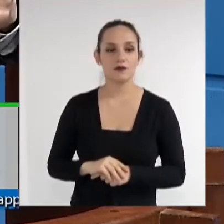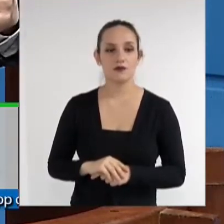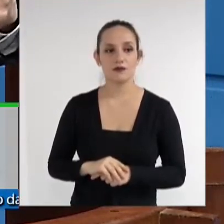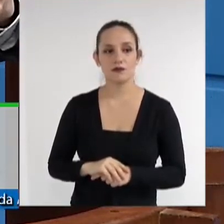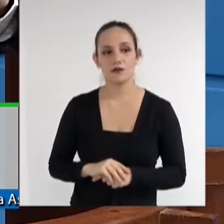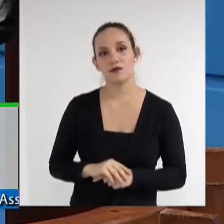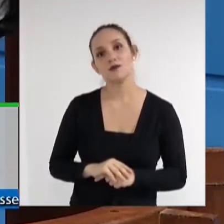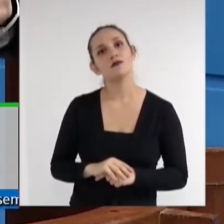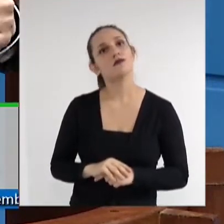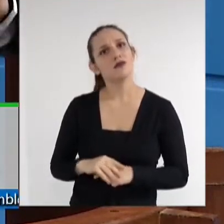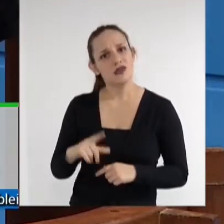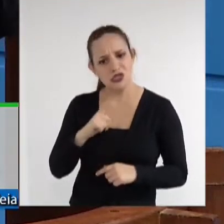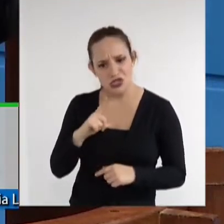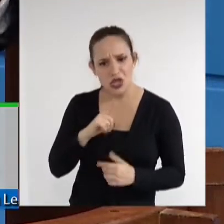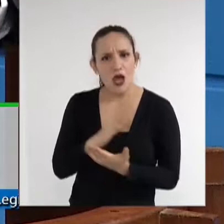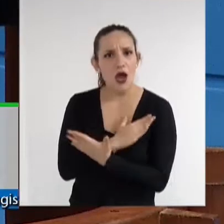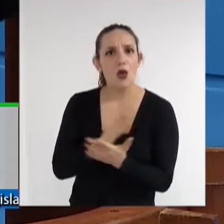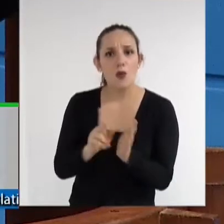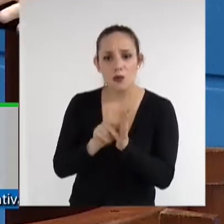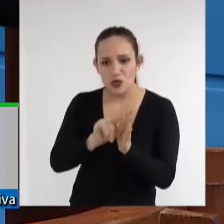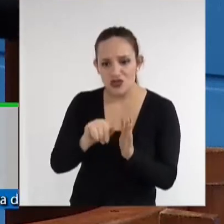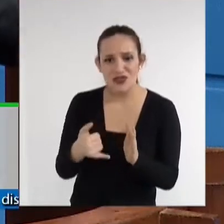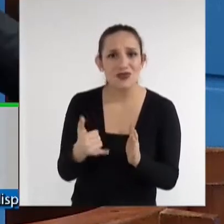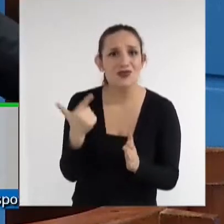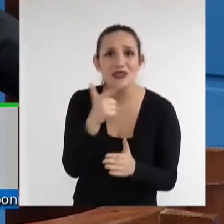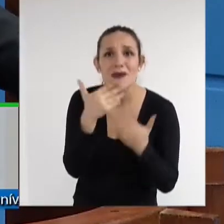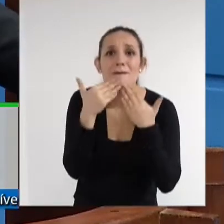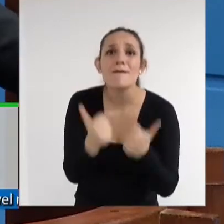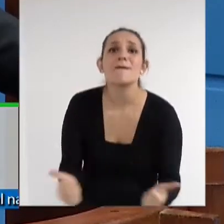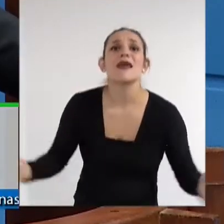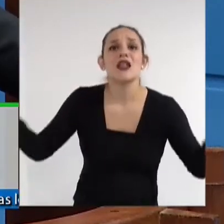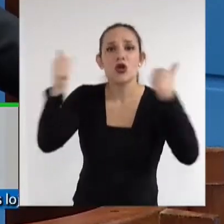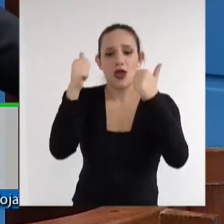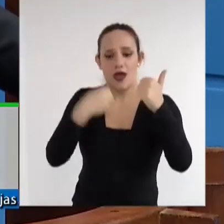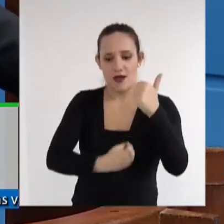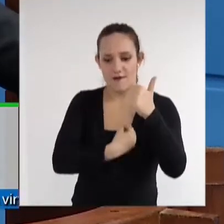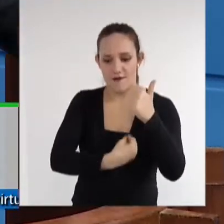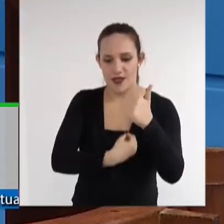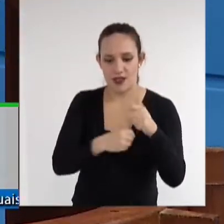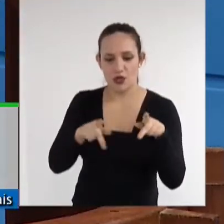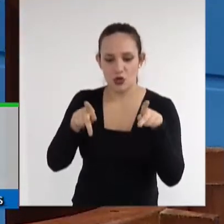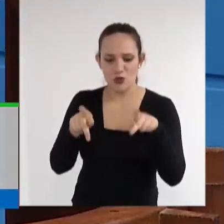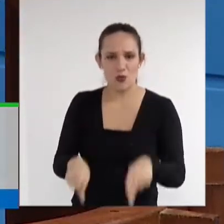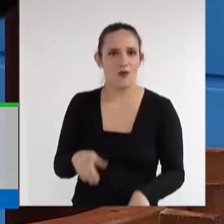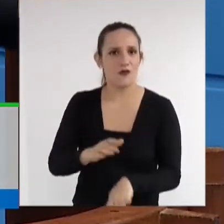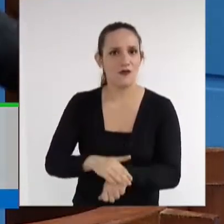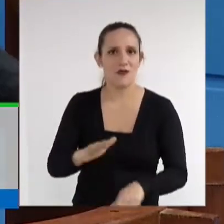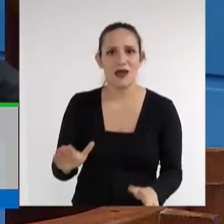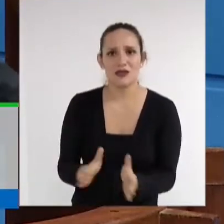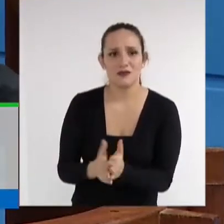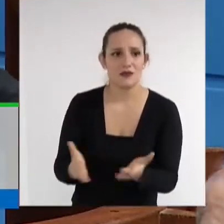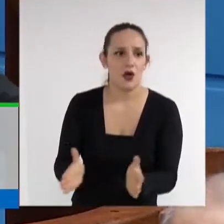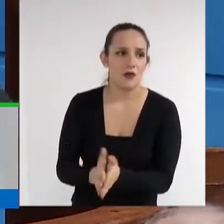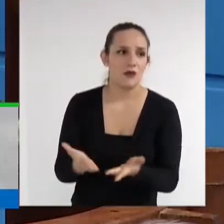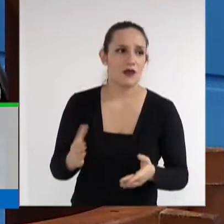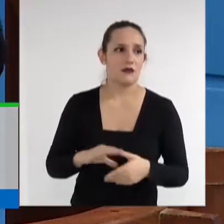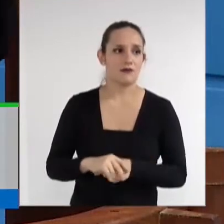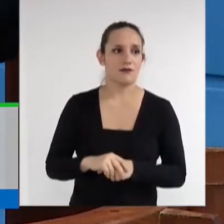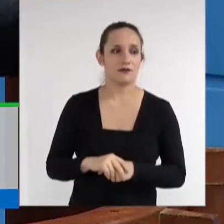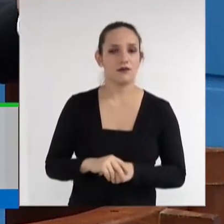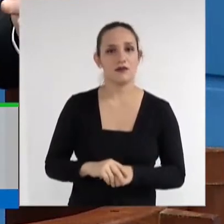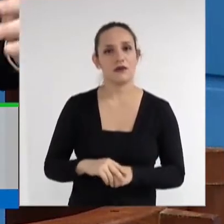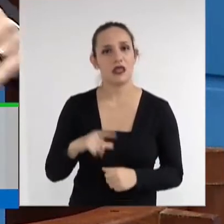estavam melhorando a vida da população mais pobre no Brasil. Muitos achavam que